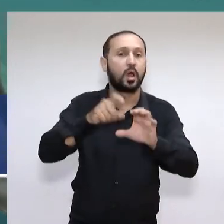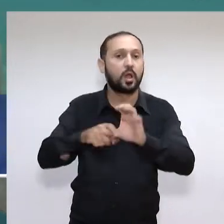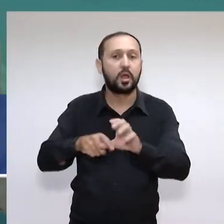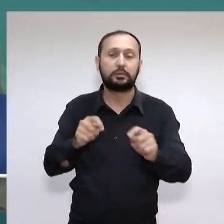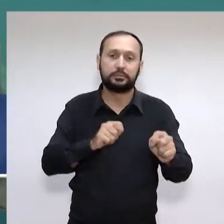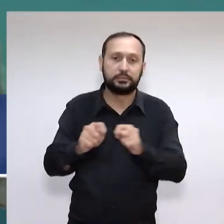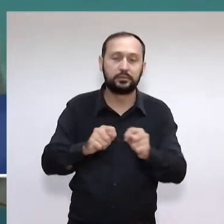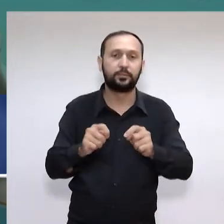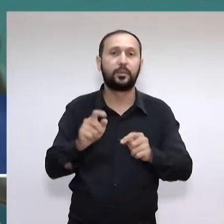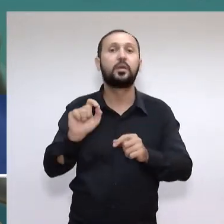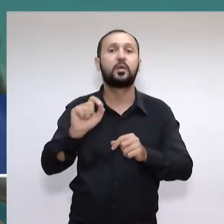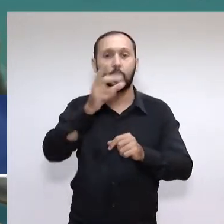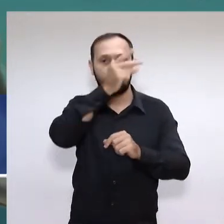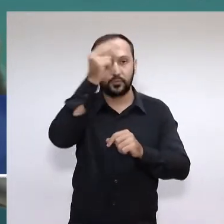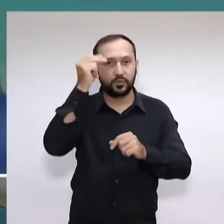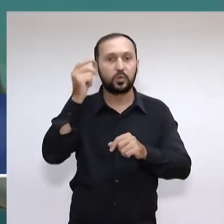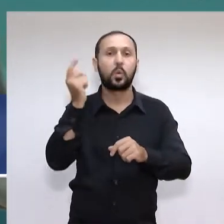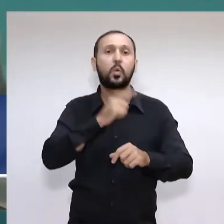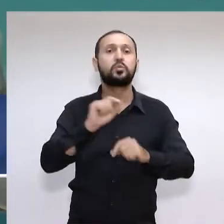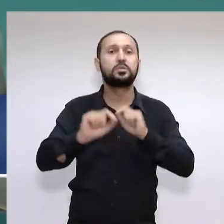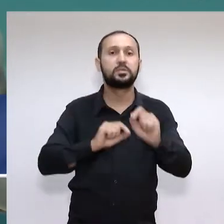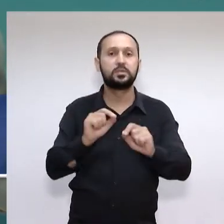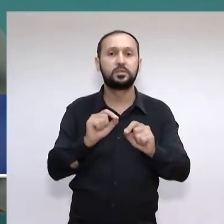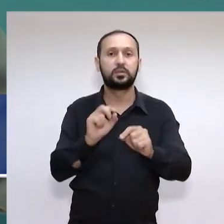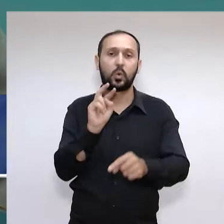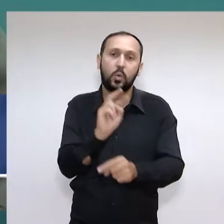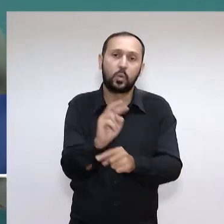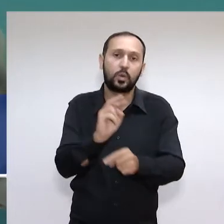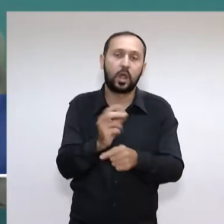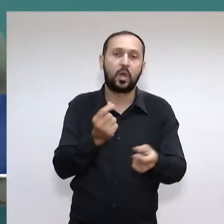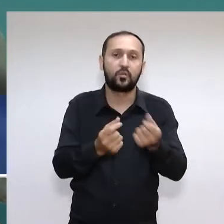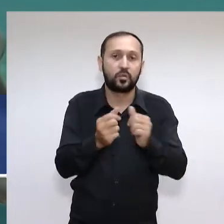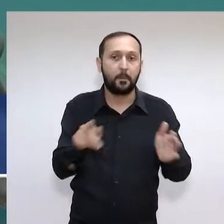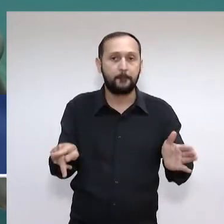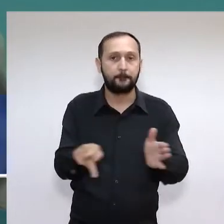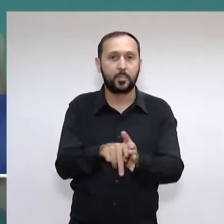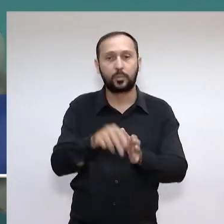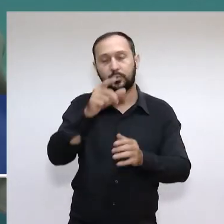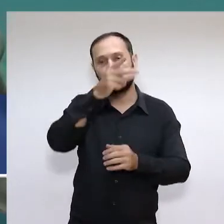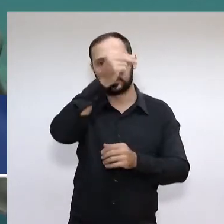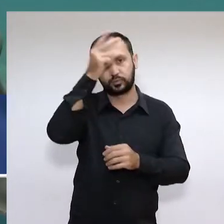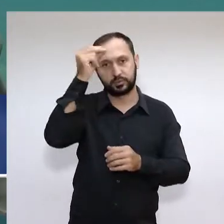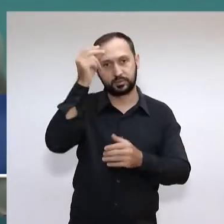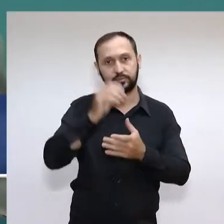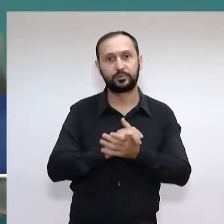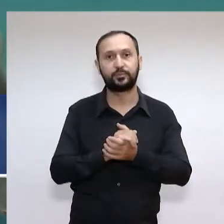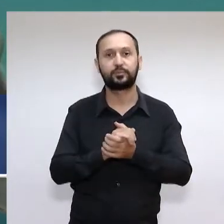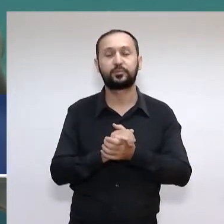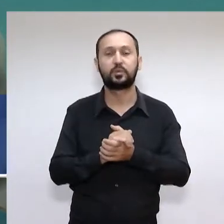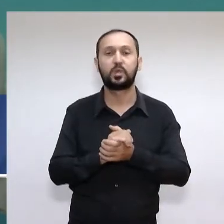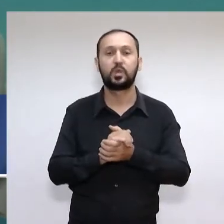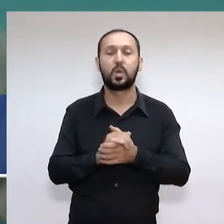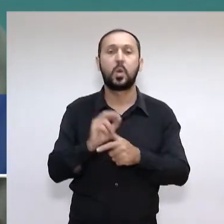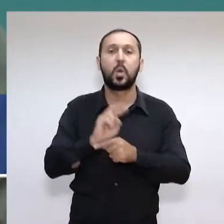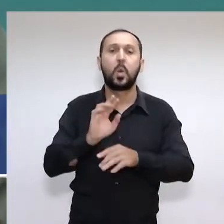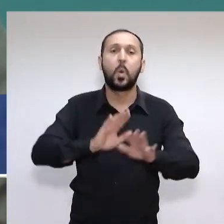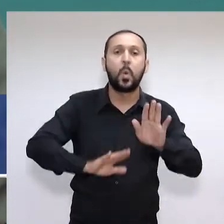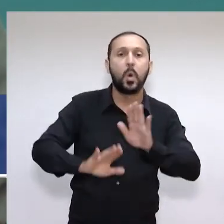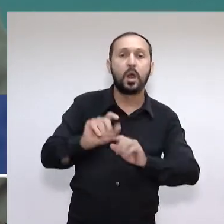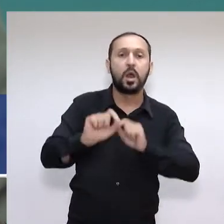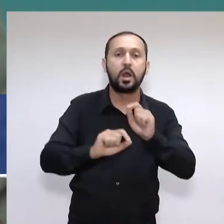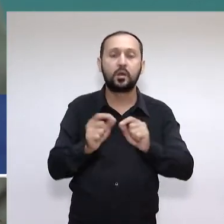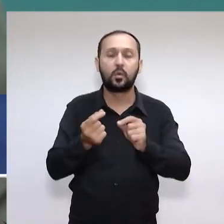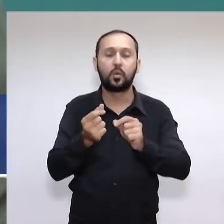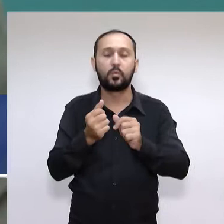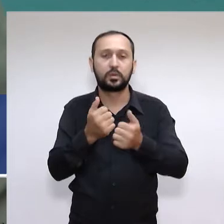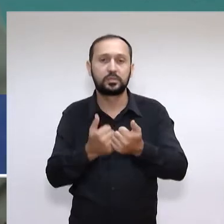estado de calamidade para que o prefeito possa fazer as questões financeiras do município e todo um cuidado para